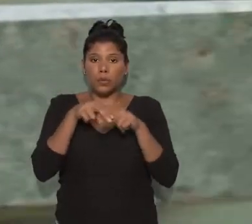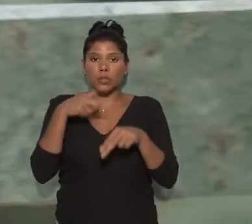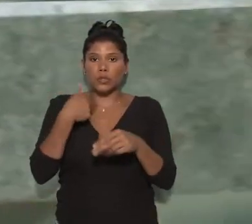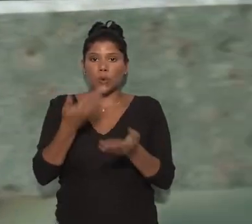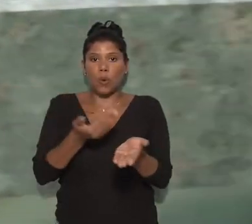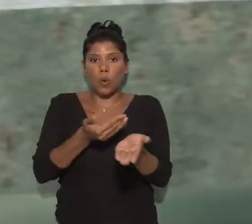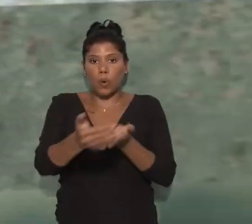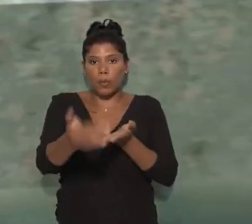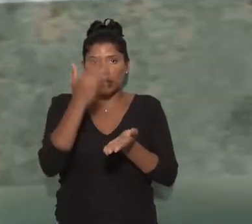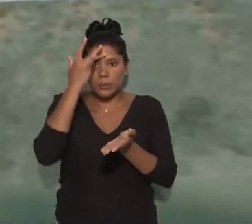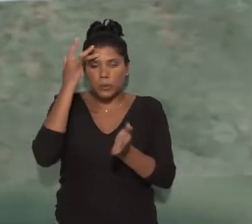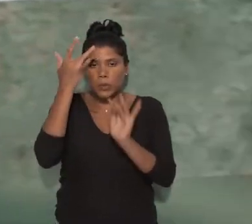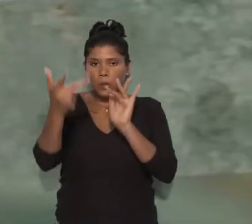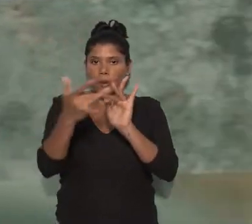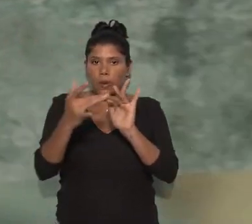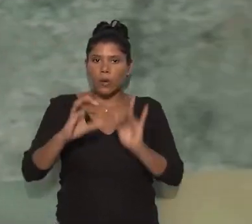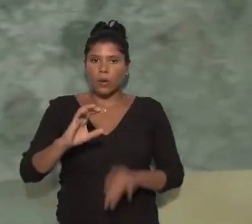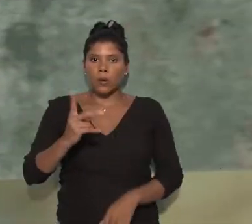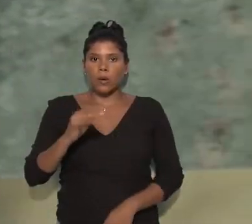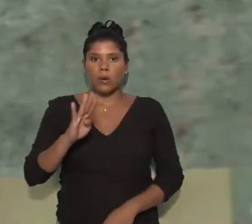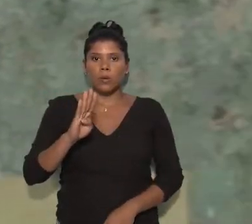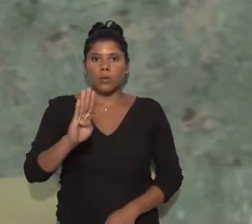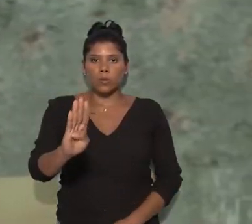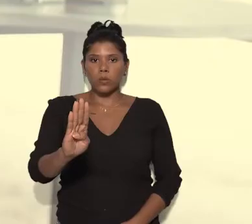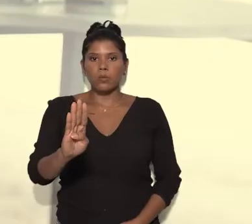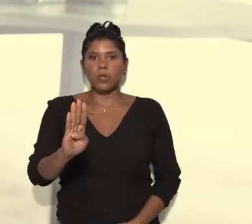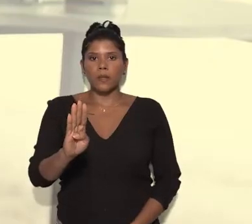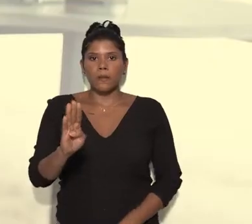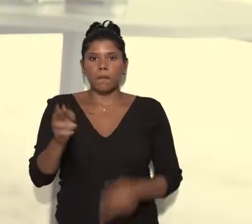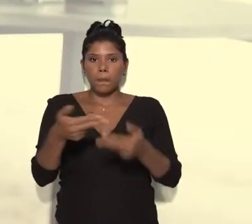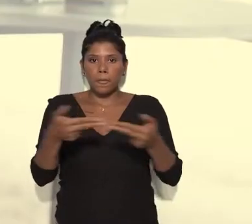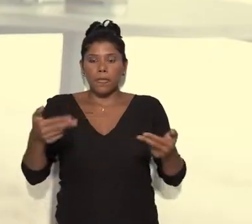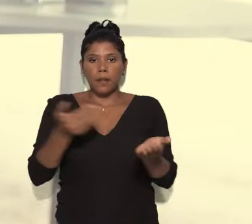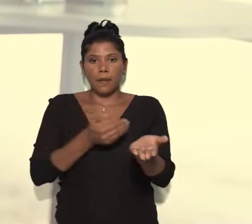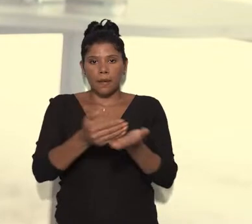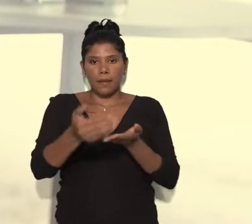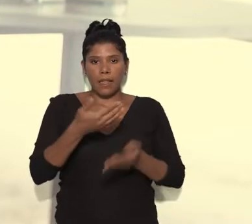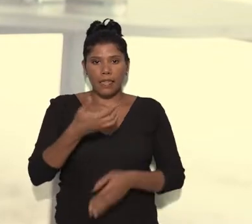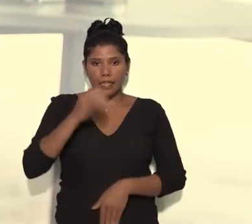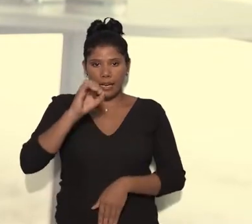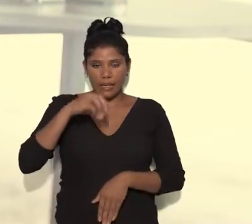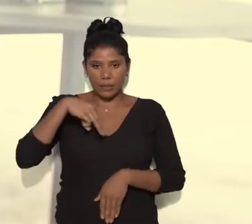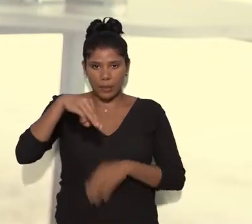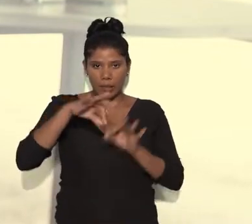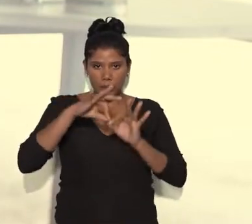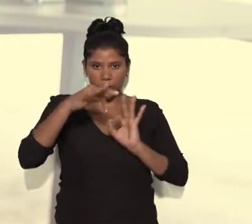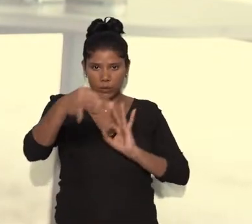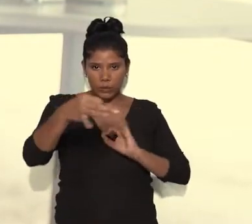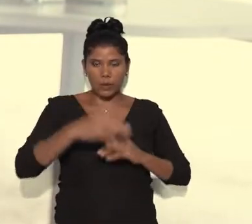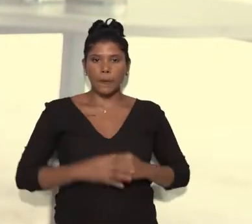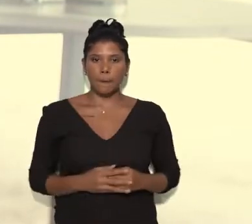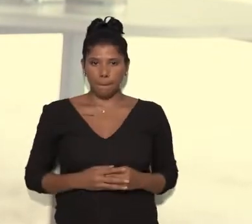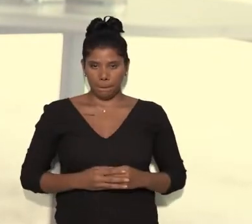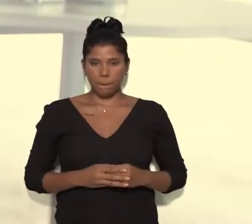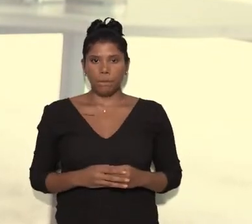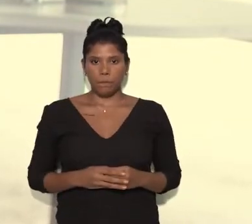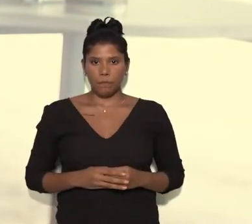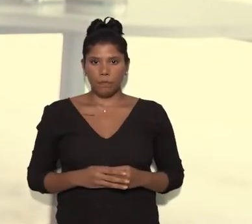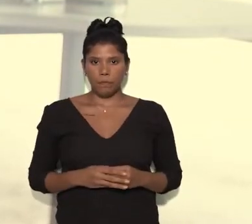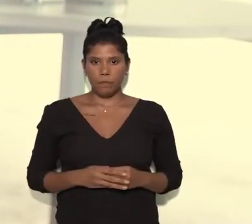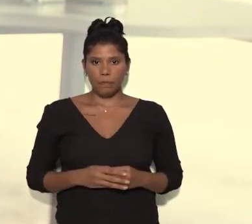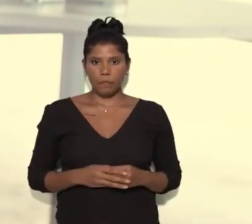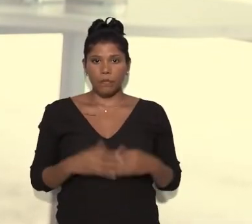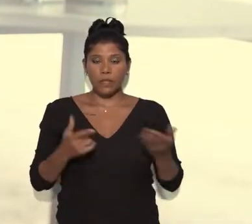contato com o pessoal dos clubes, dos campeonatos, dos torneios, né? Comecei no papel 10 metros e em seguida fui pro bench rest, que essa modalidade é